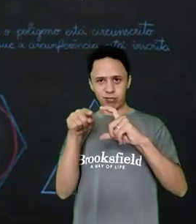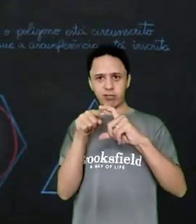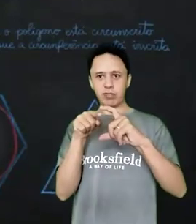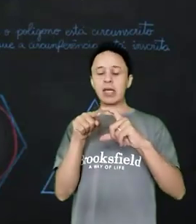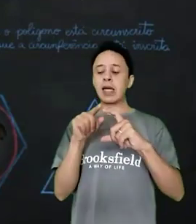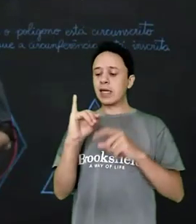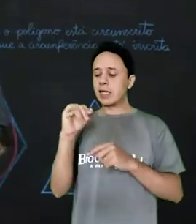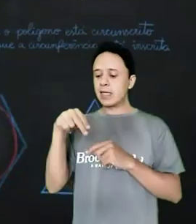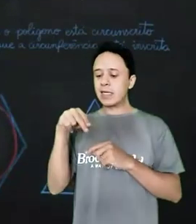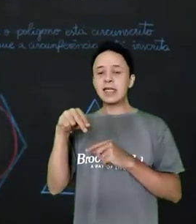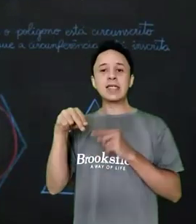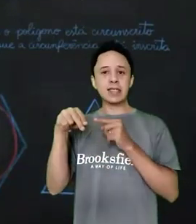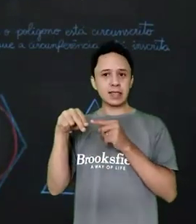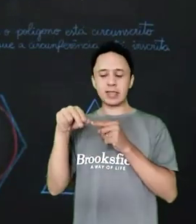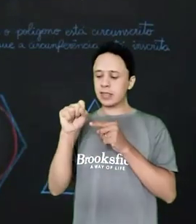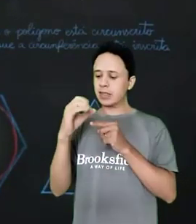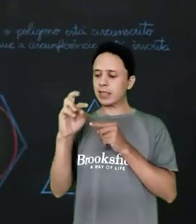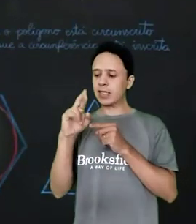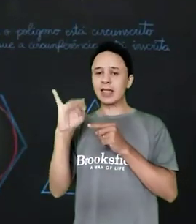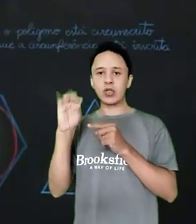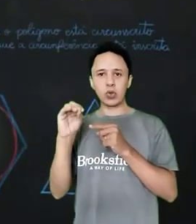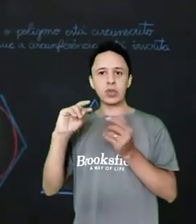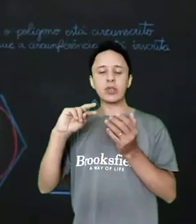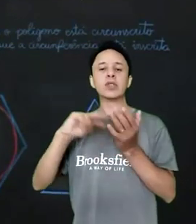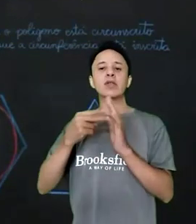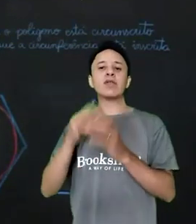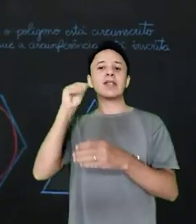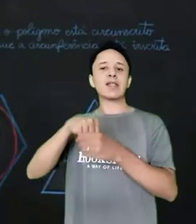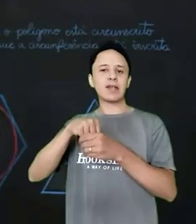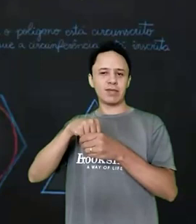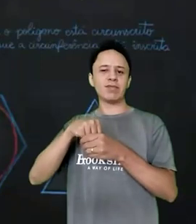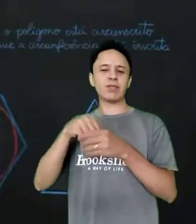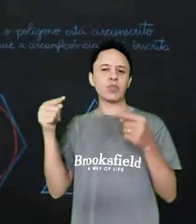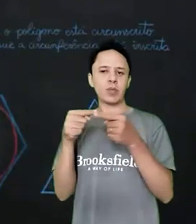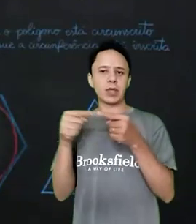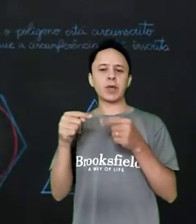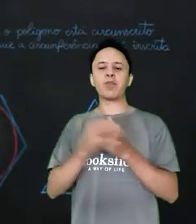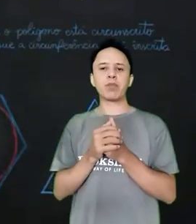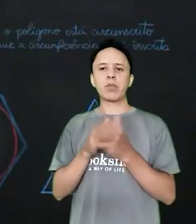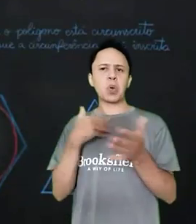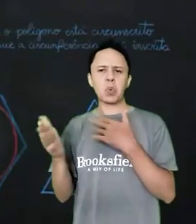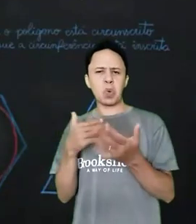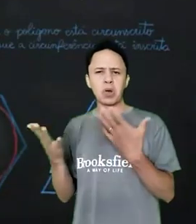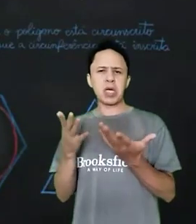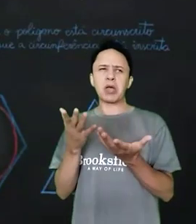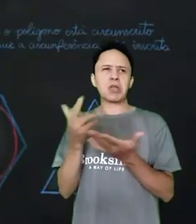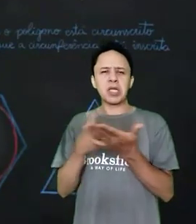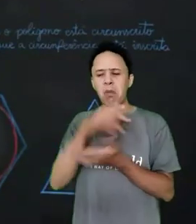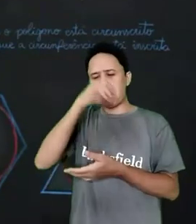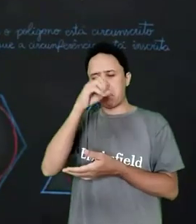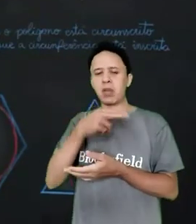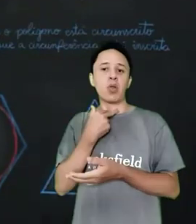de interior, tá bom? Só que eu não posso simplesmente pegar qualquer tipo de polígono e desenhar de qualquer jeito. Por